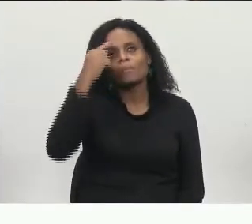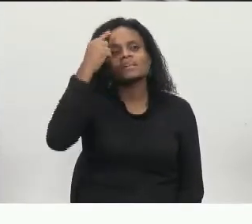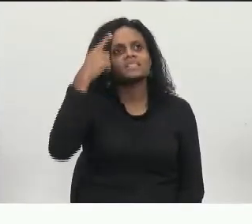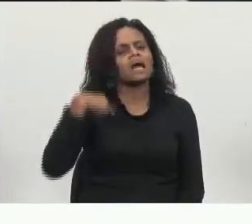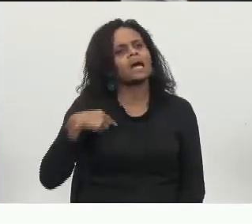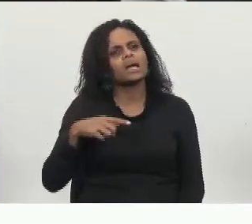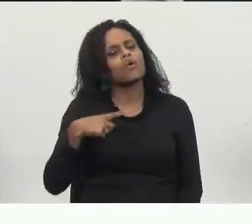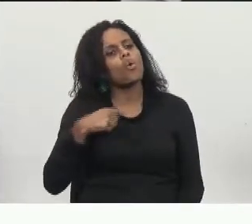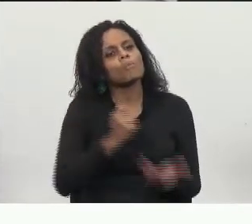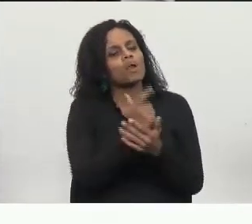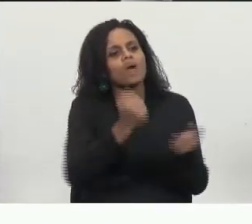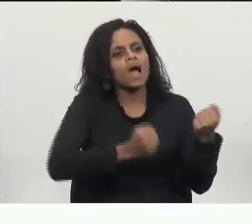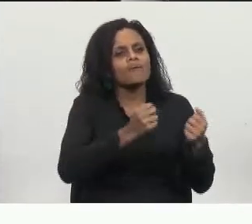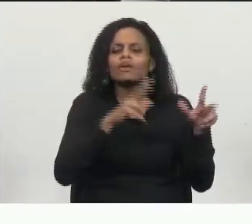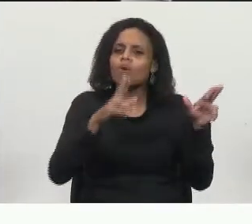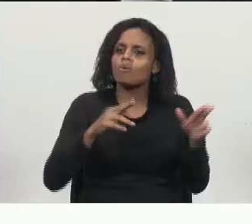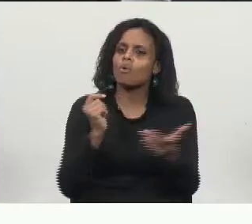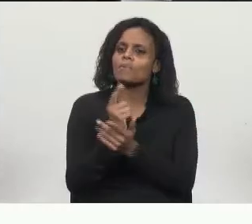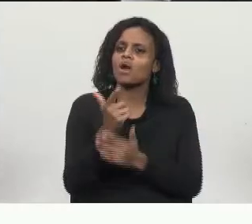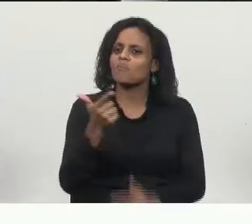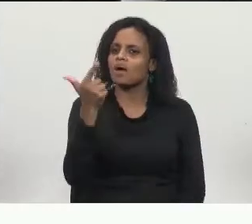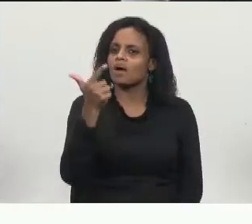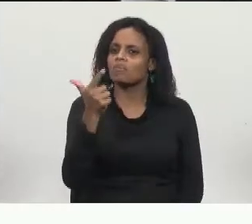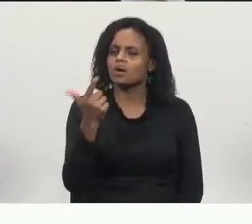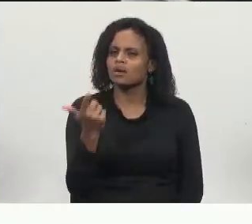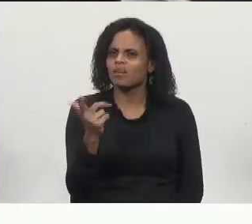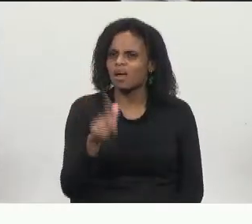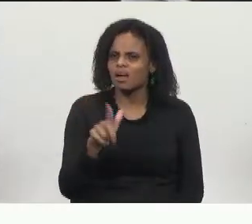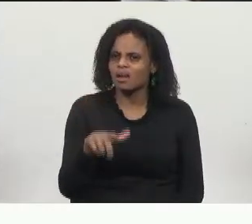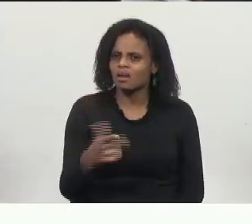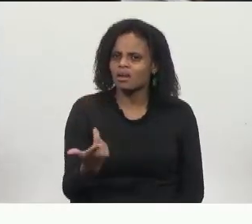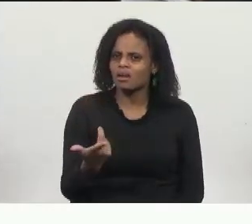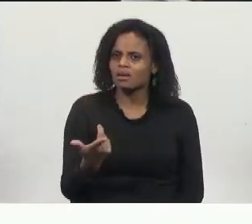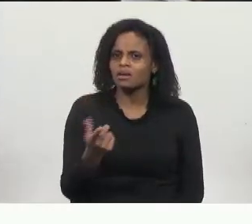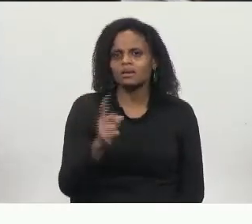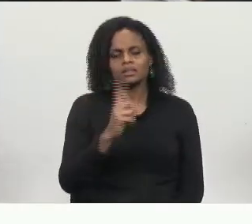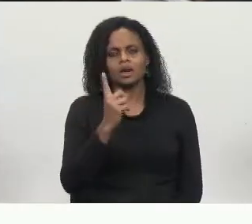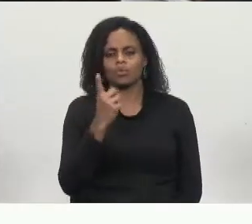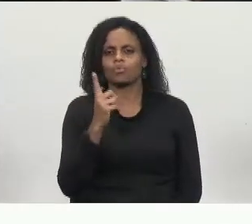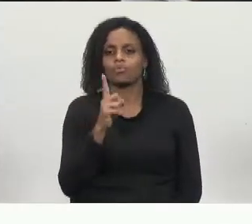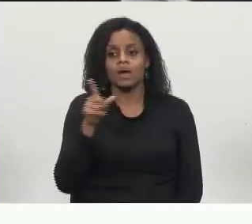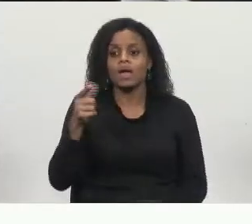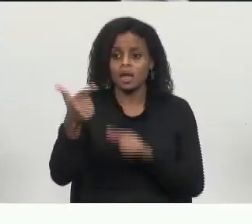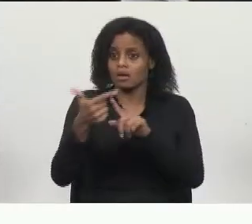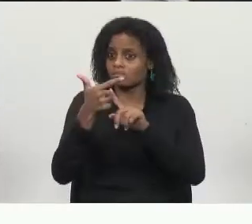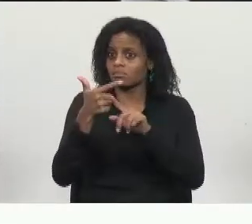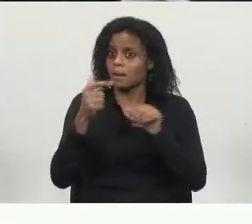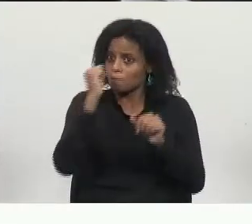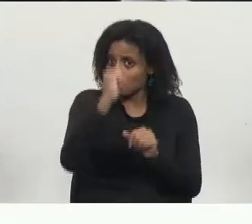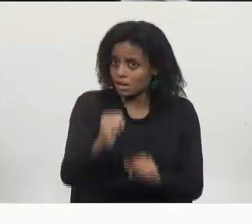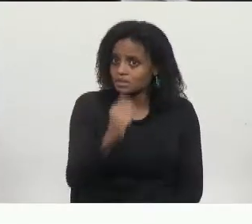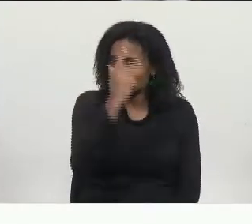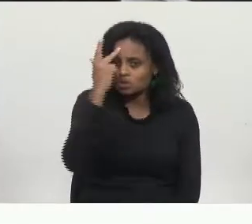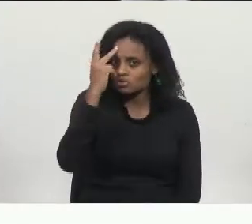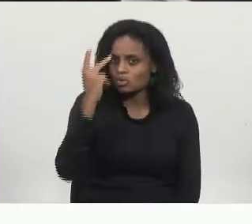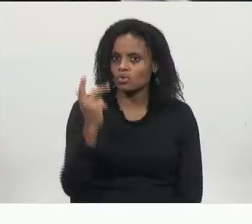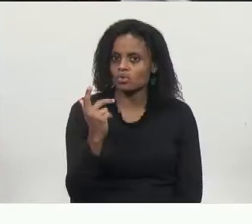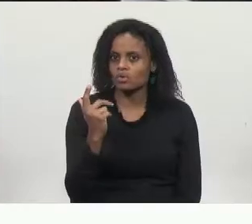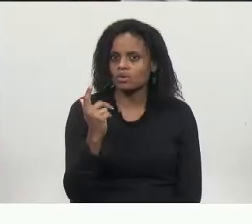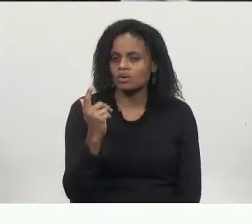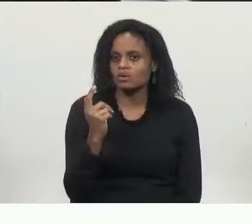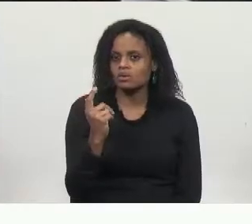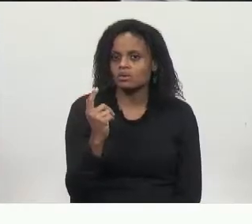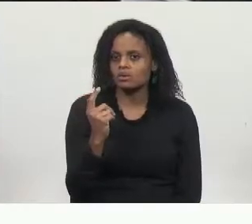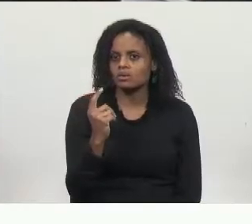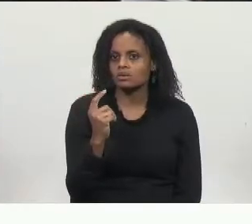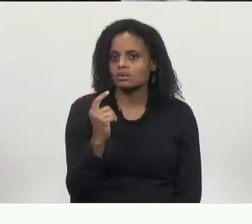carro, não, que é uma arma também, e que mata às vezes muito mais do que do que um fuzil. Verdade. Eu